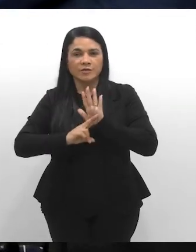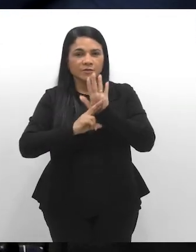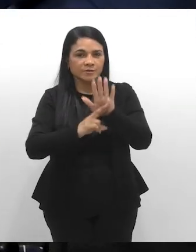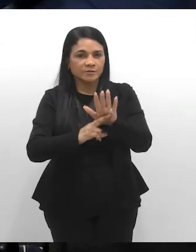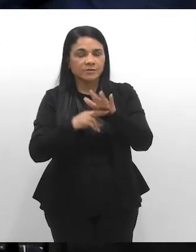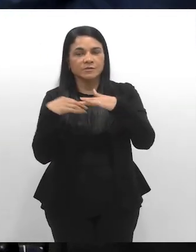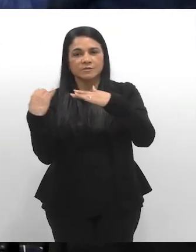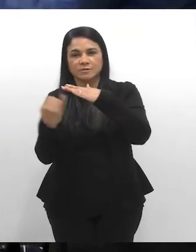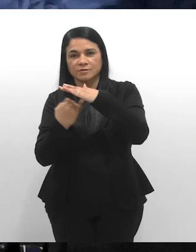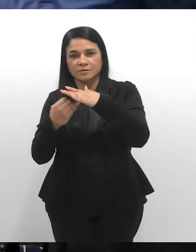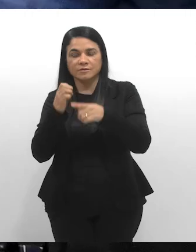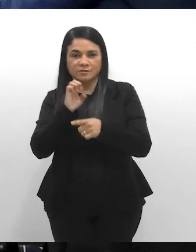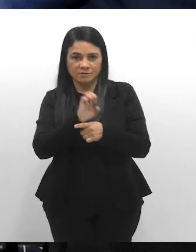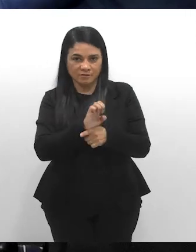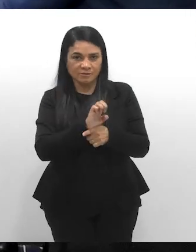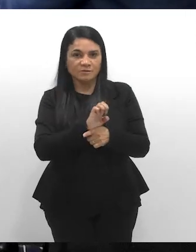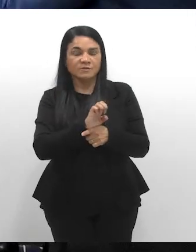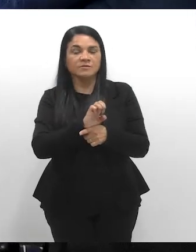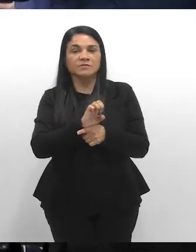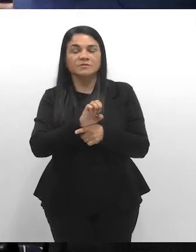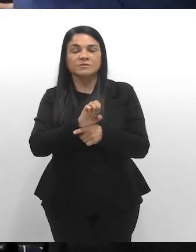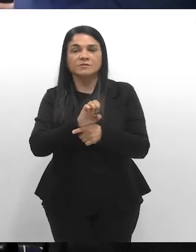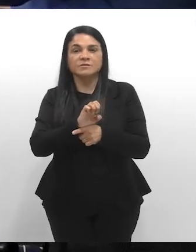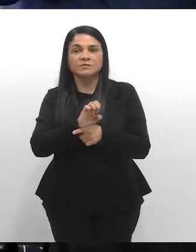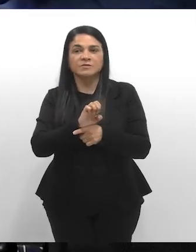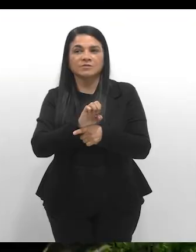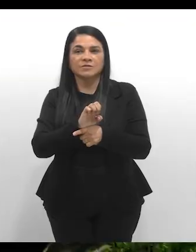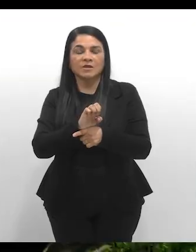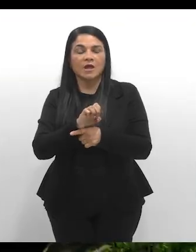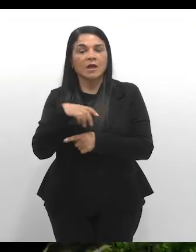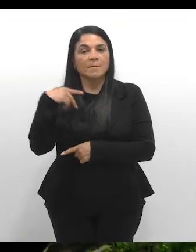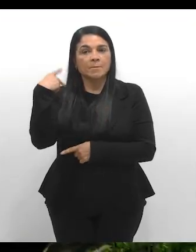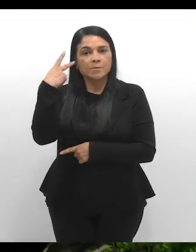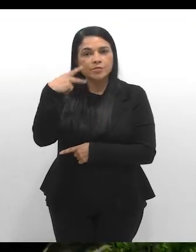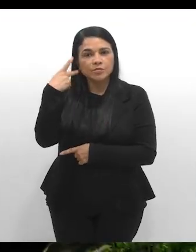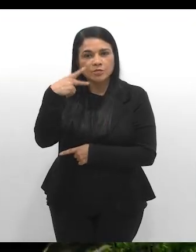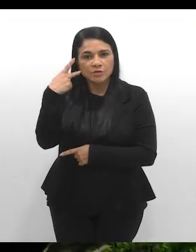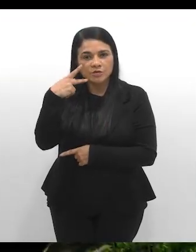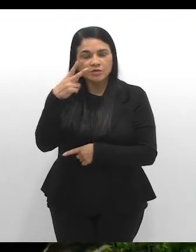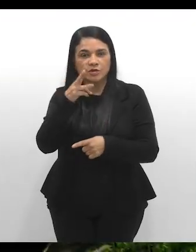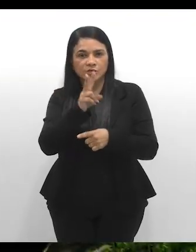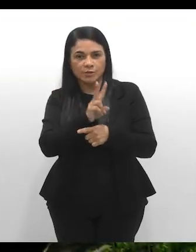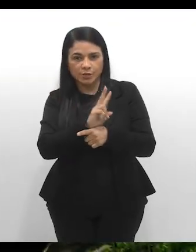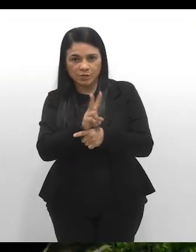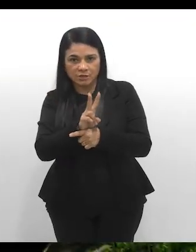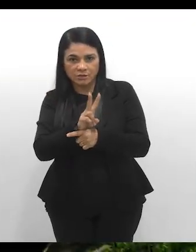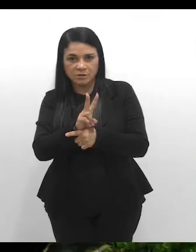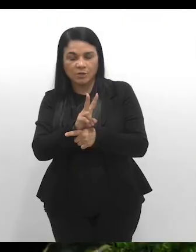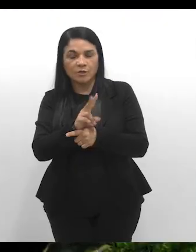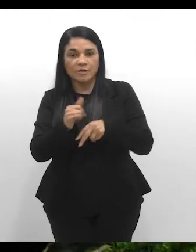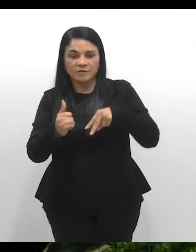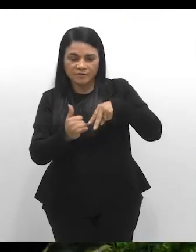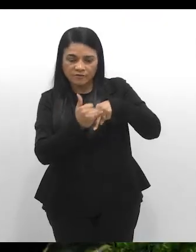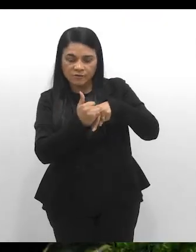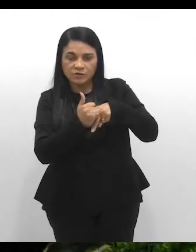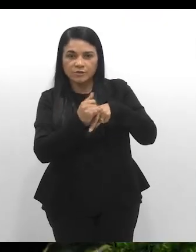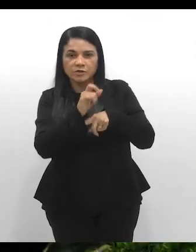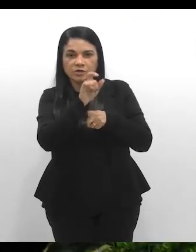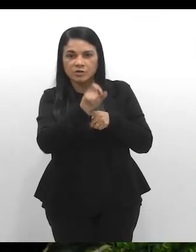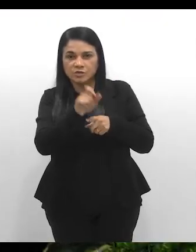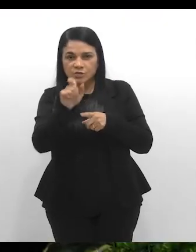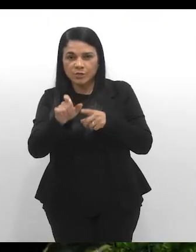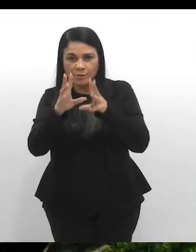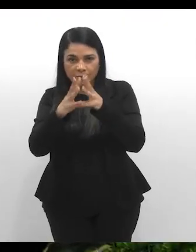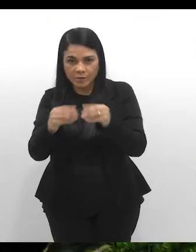parlamentares, representantes de órgãos do Estado. A política de proteção às vítimas